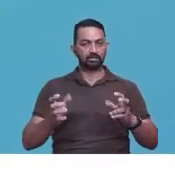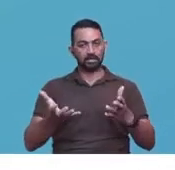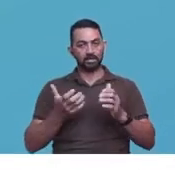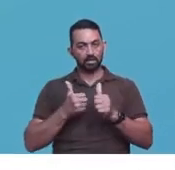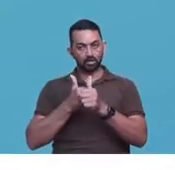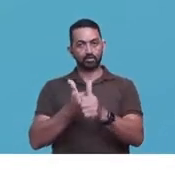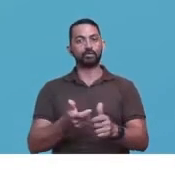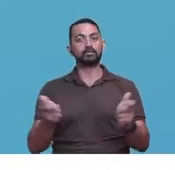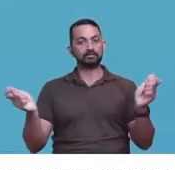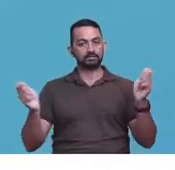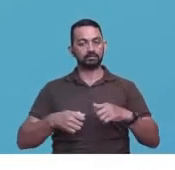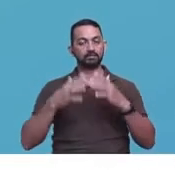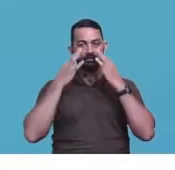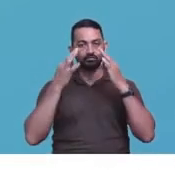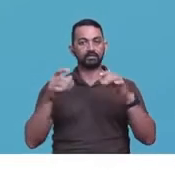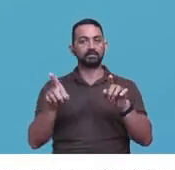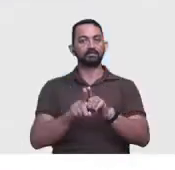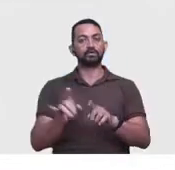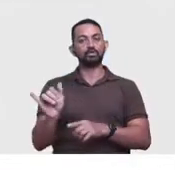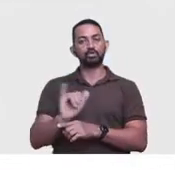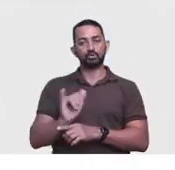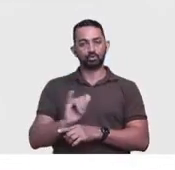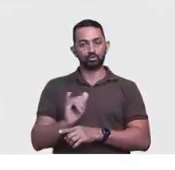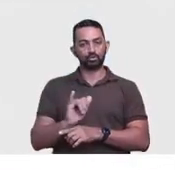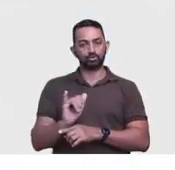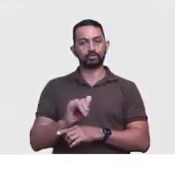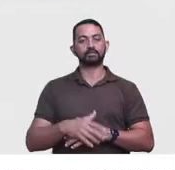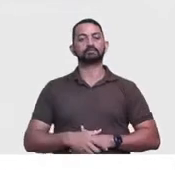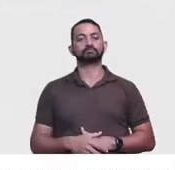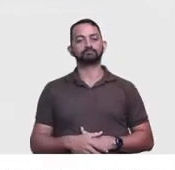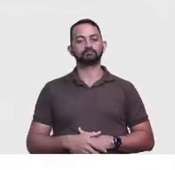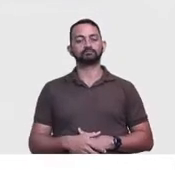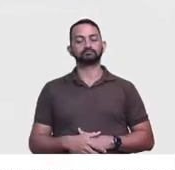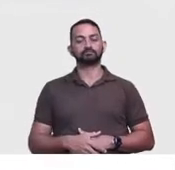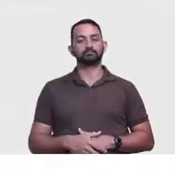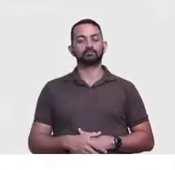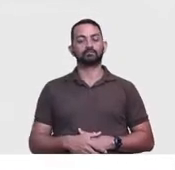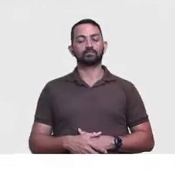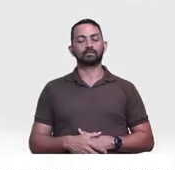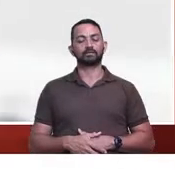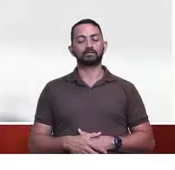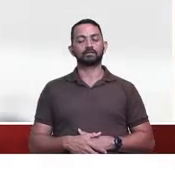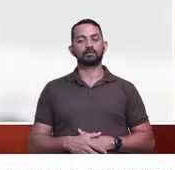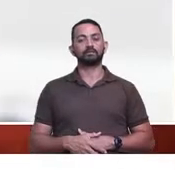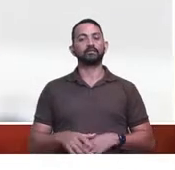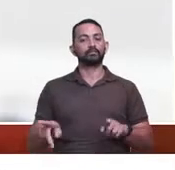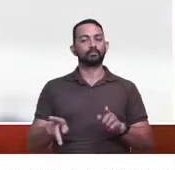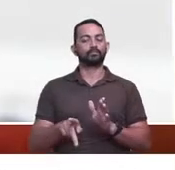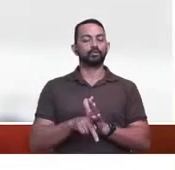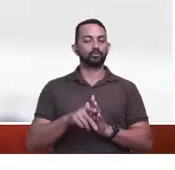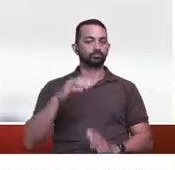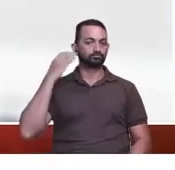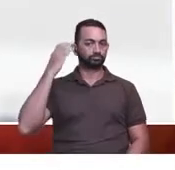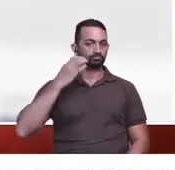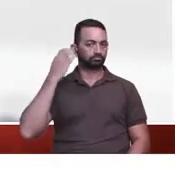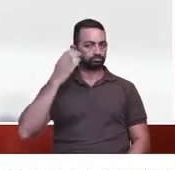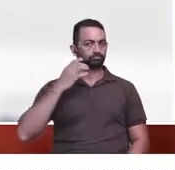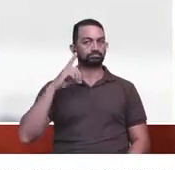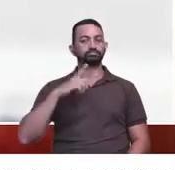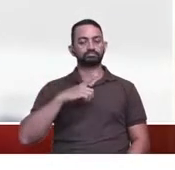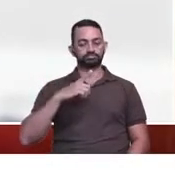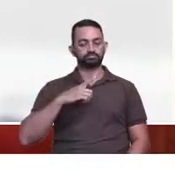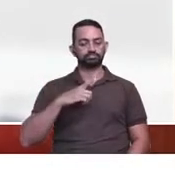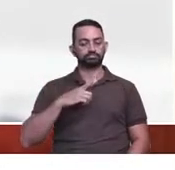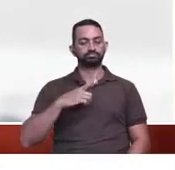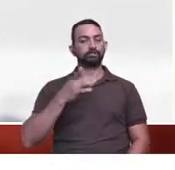esse assunto quem quiser acompanhar a pode assistir também pelo YouTube na no canal do YouTube da câmera porquê